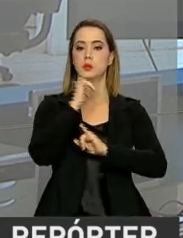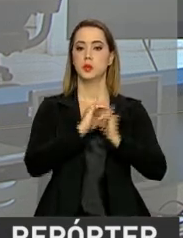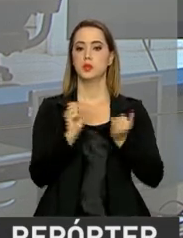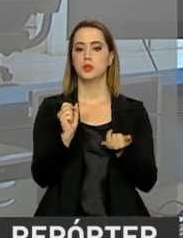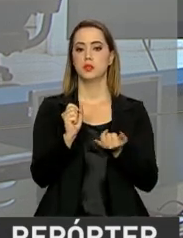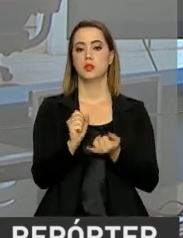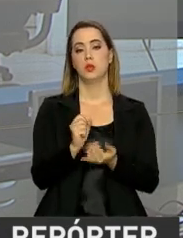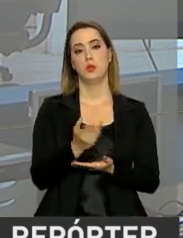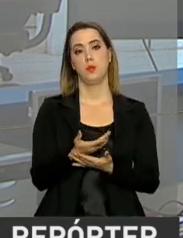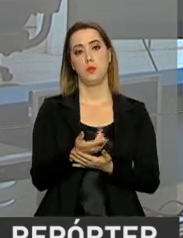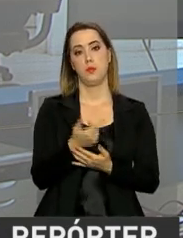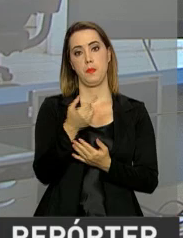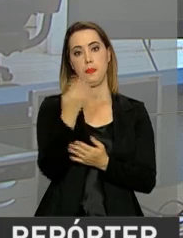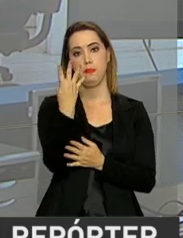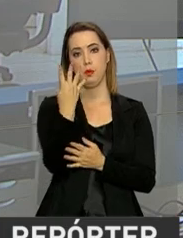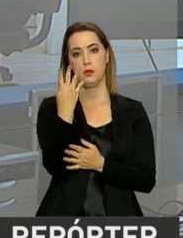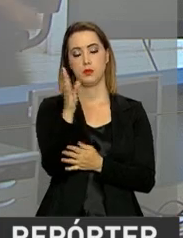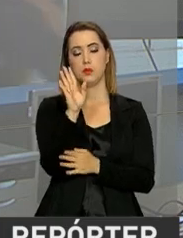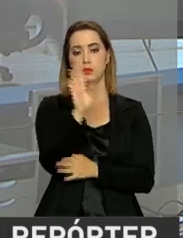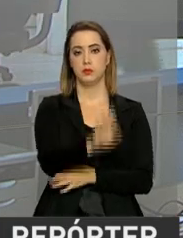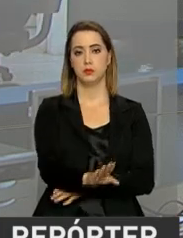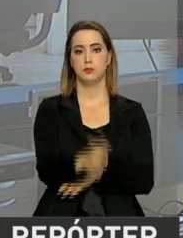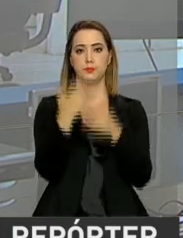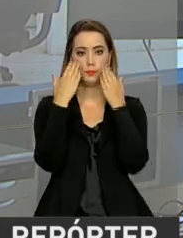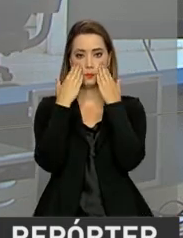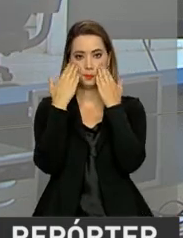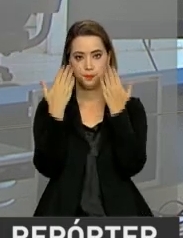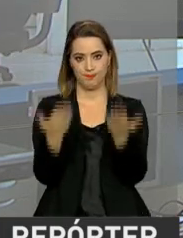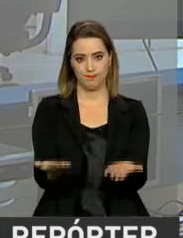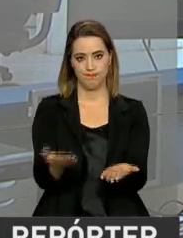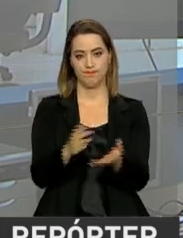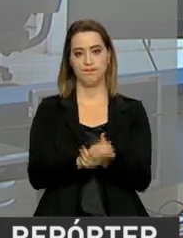outras informações ou às 16h na próxima edição do